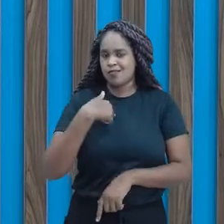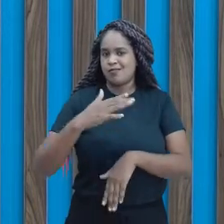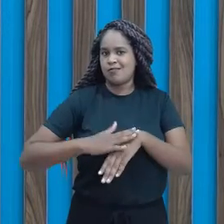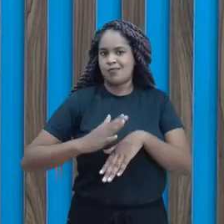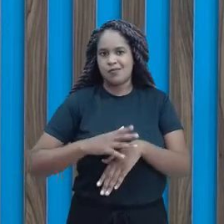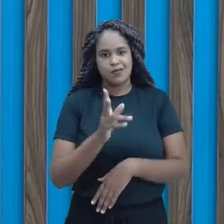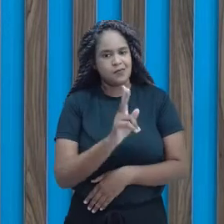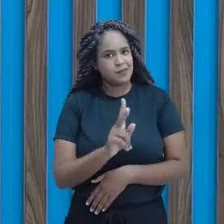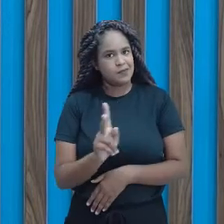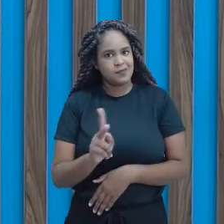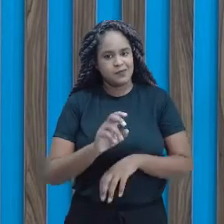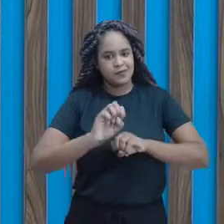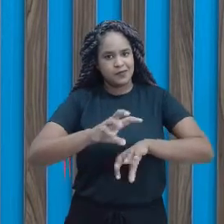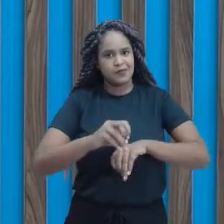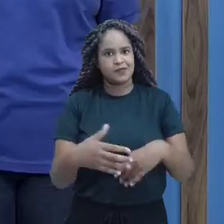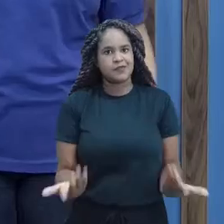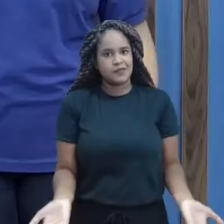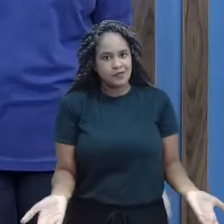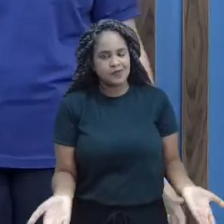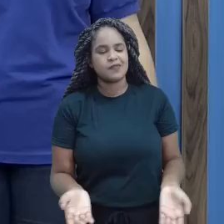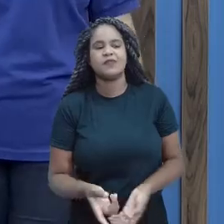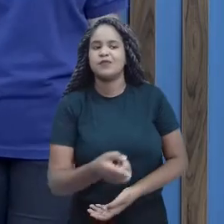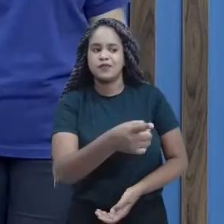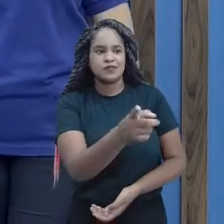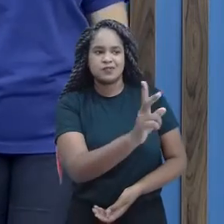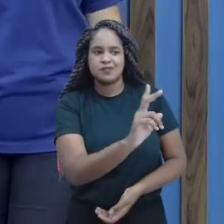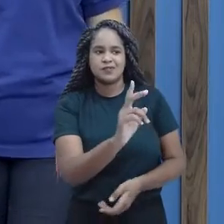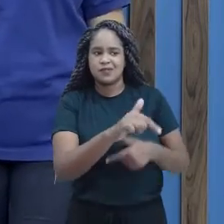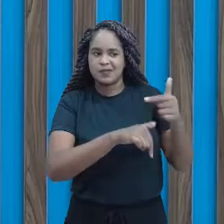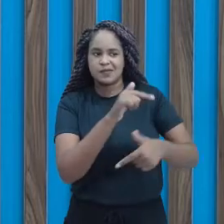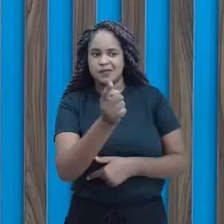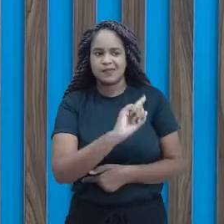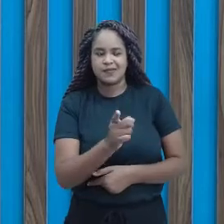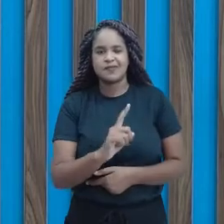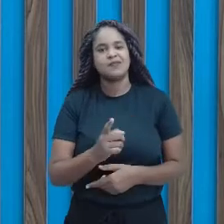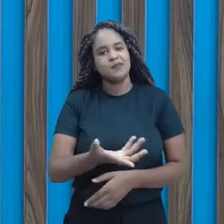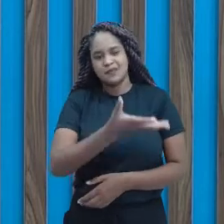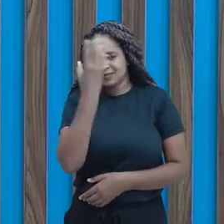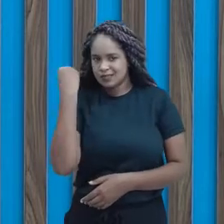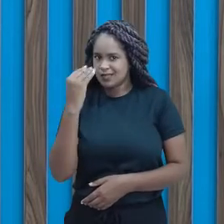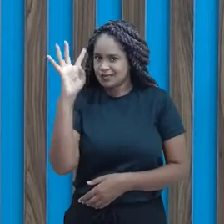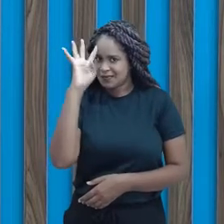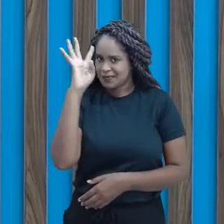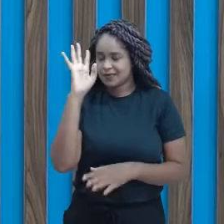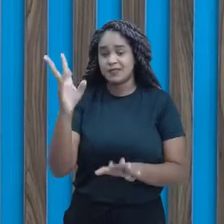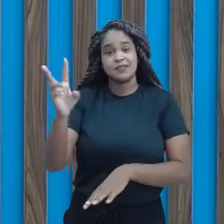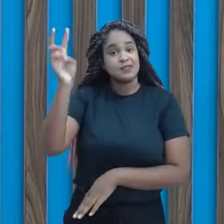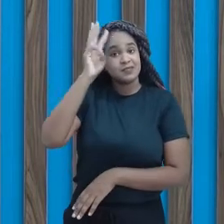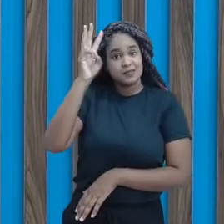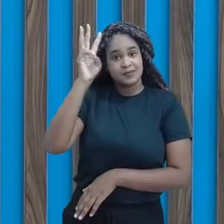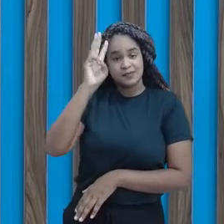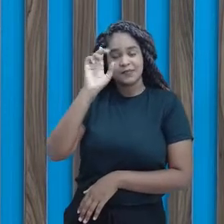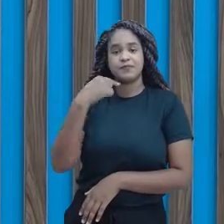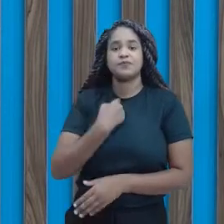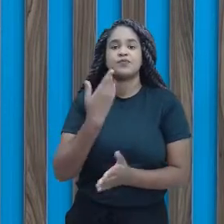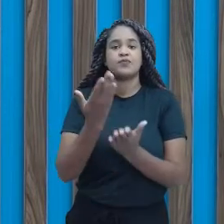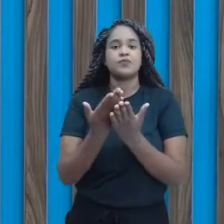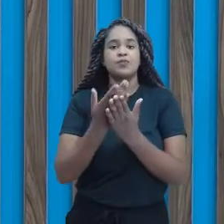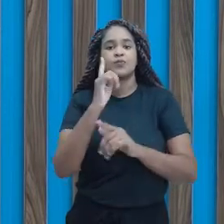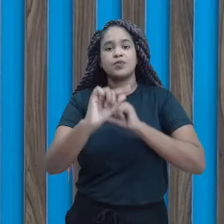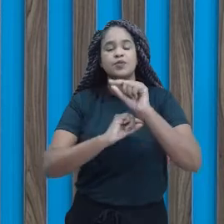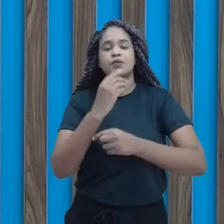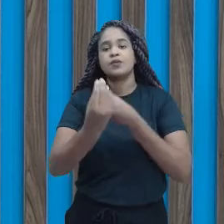Briane. Você não trabalha. Eita. Então, você já esquece daí da quarta-feira, tá? Então, na terça-feira, a gente viu aí